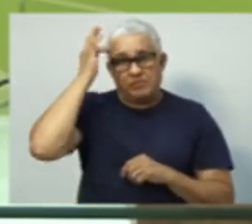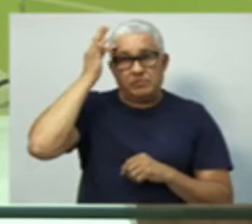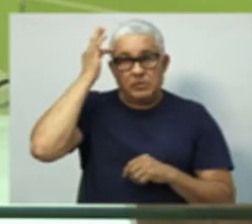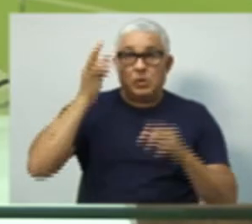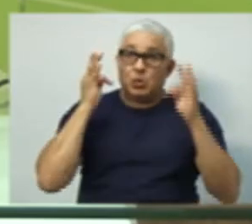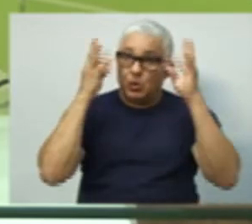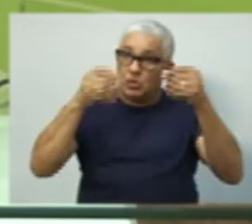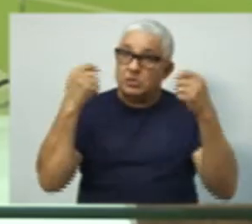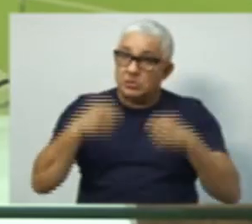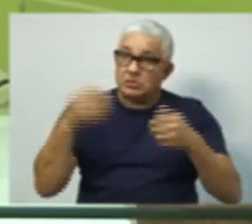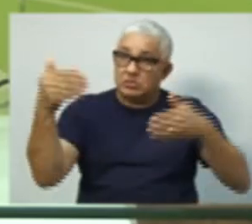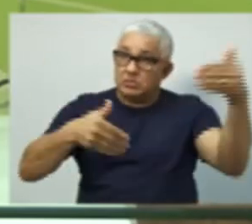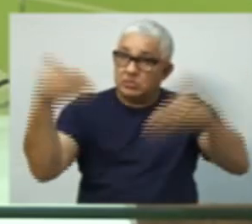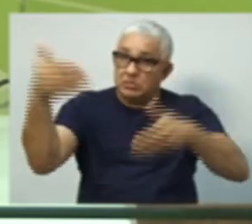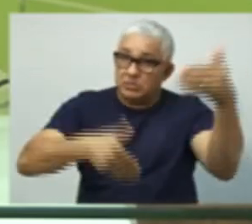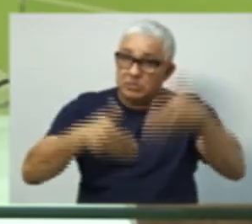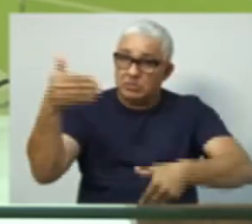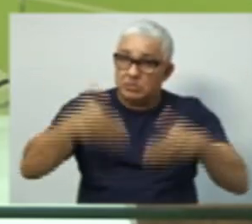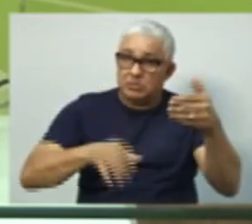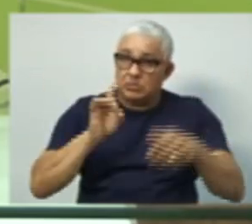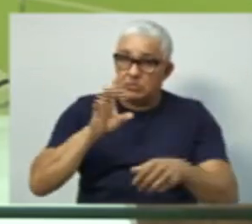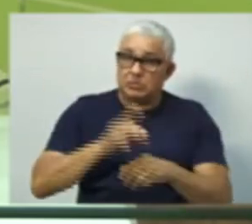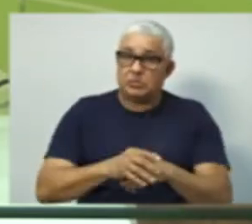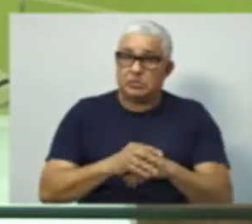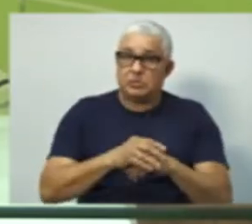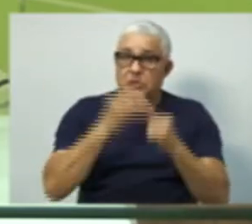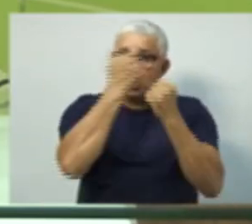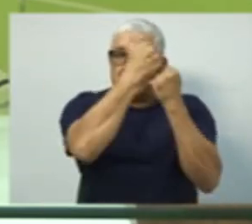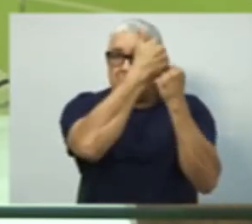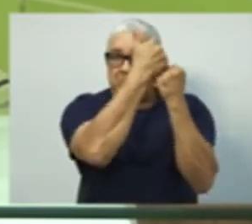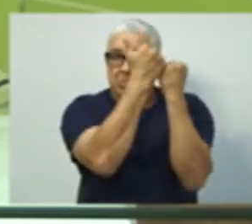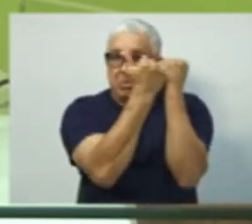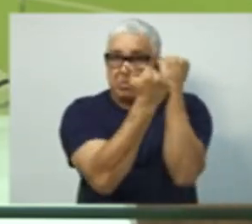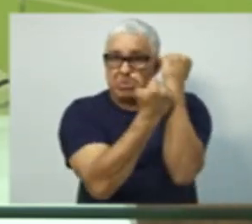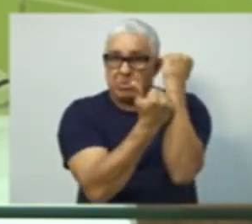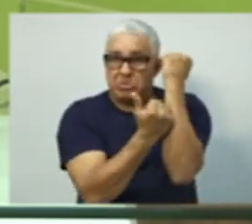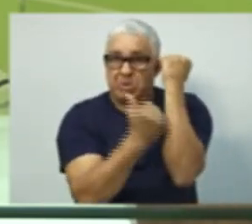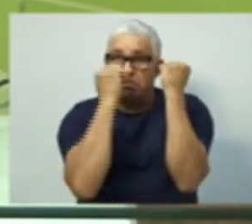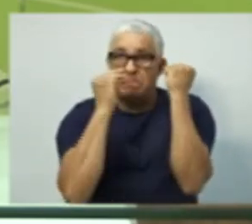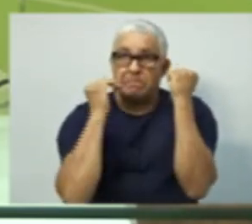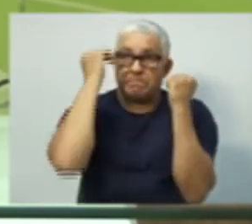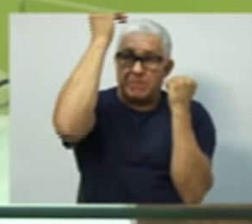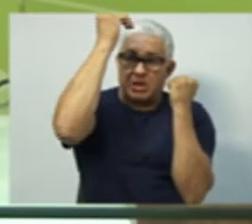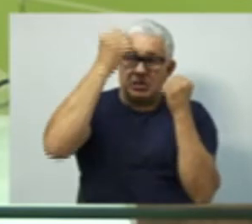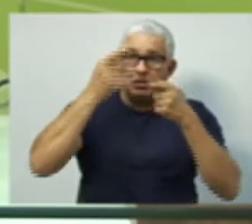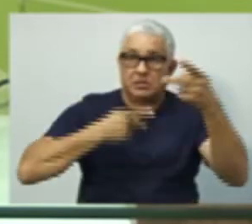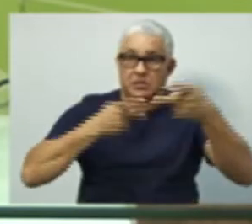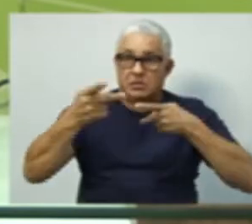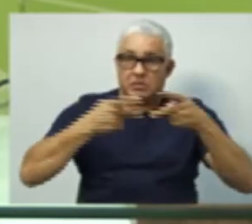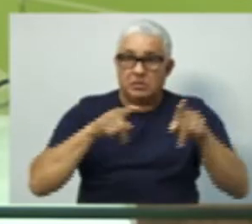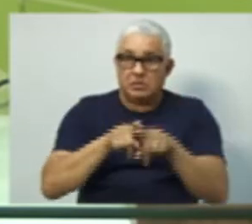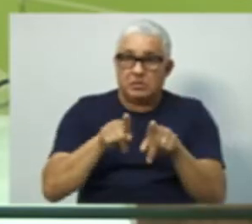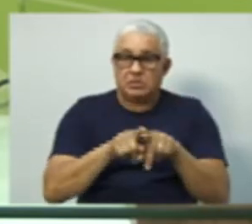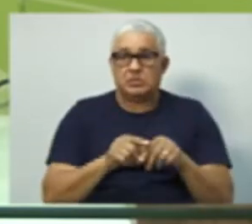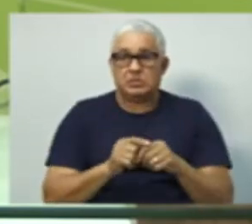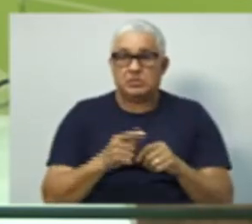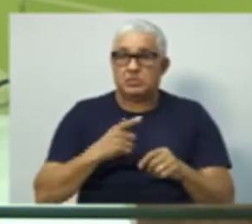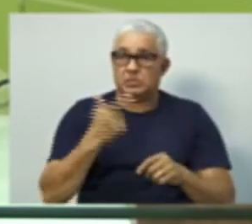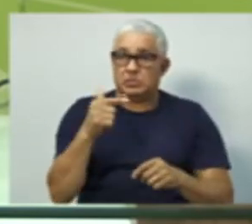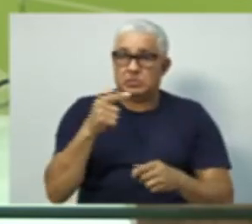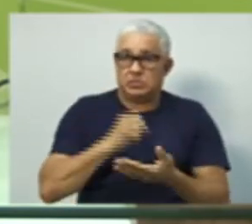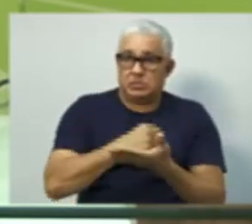a mês o que vai ter da arrecadação e ele faz a previsão de investimento e de criação desses novos postos de saúde, de educação,